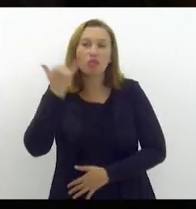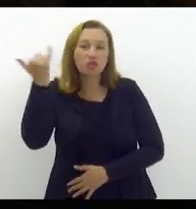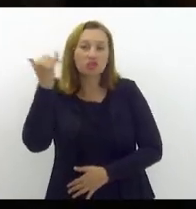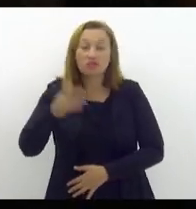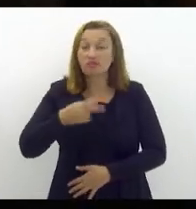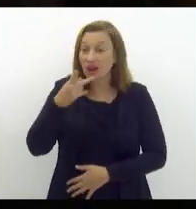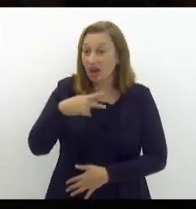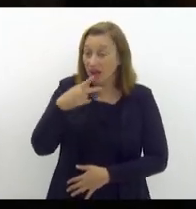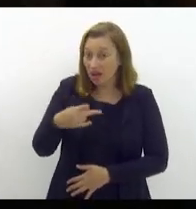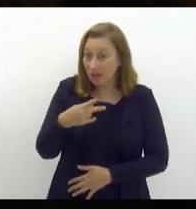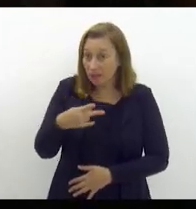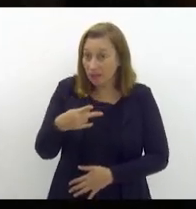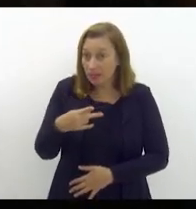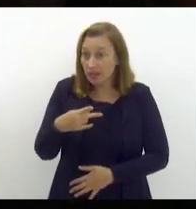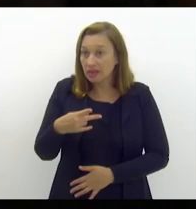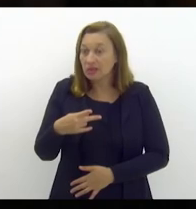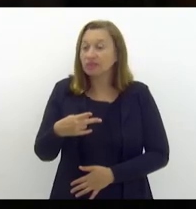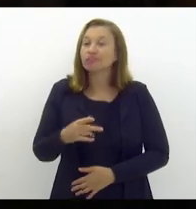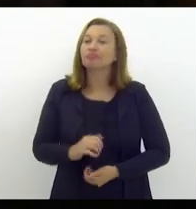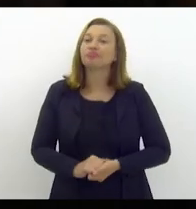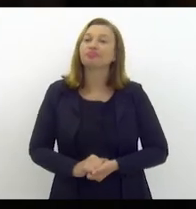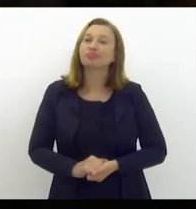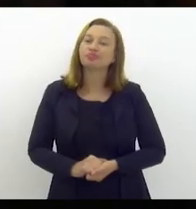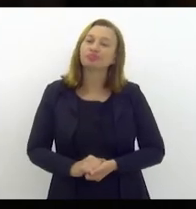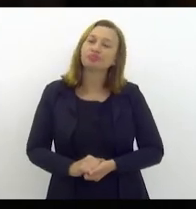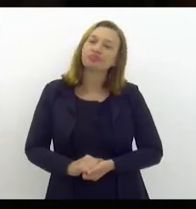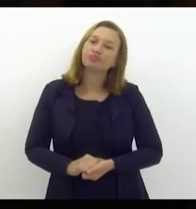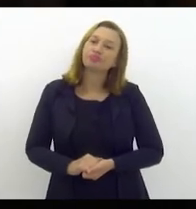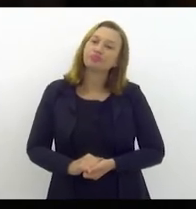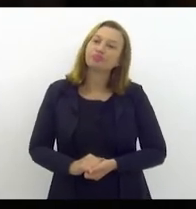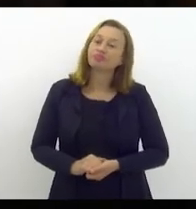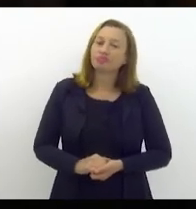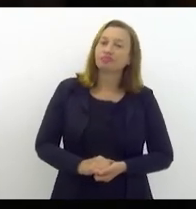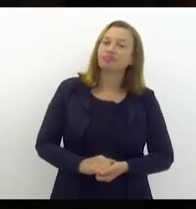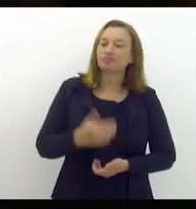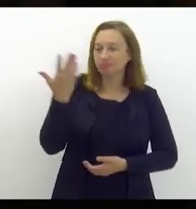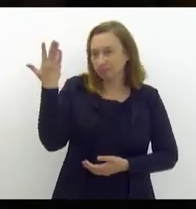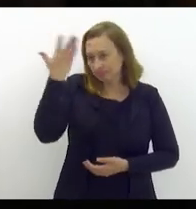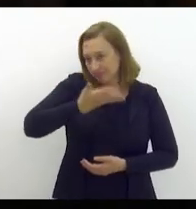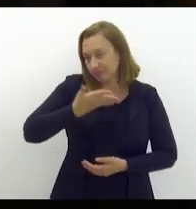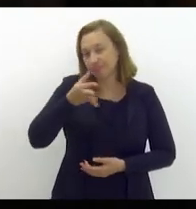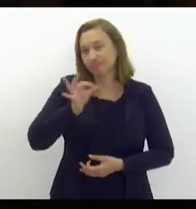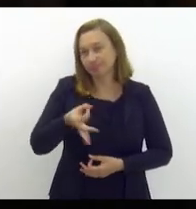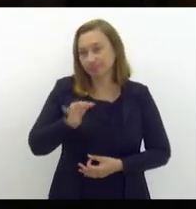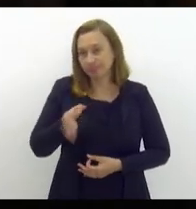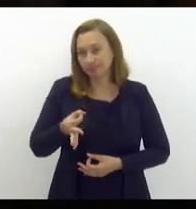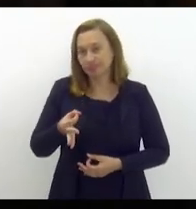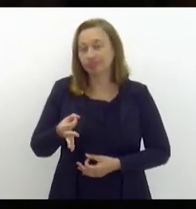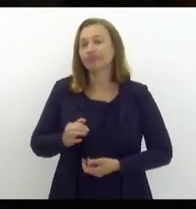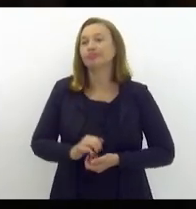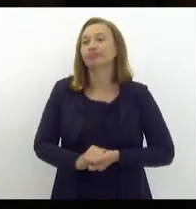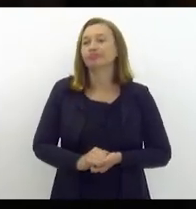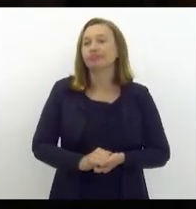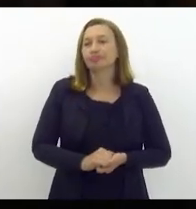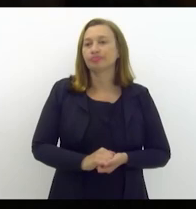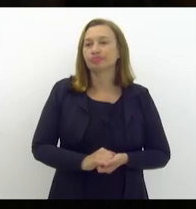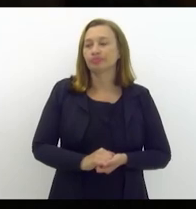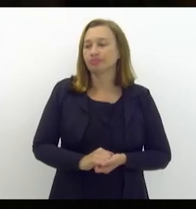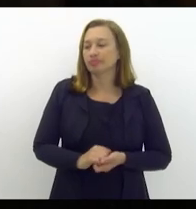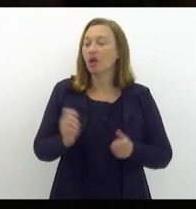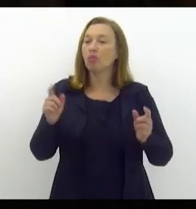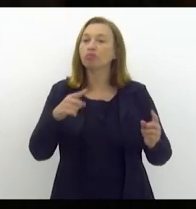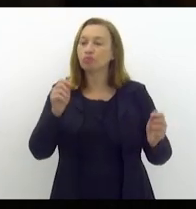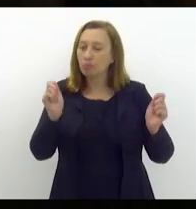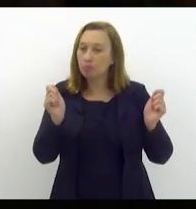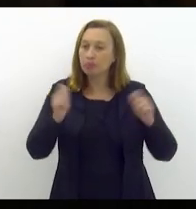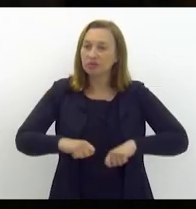dizer que há evidências objetivas e imparciais da